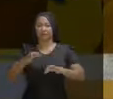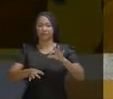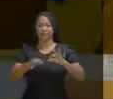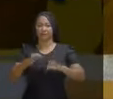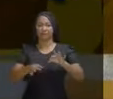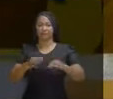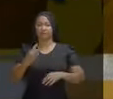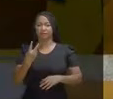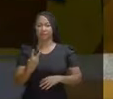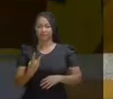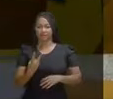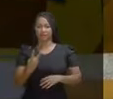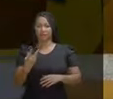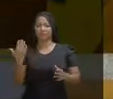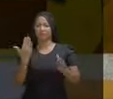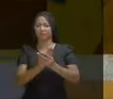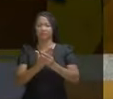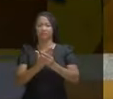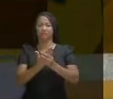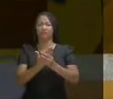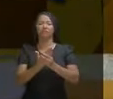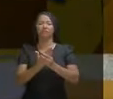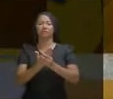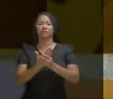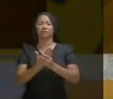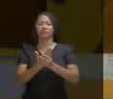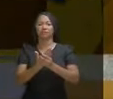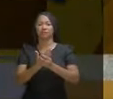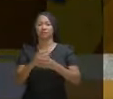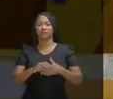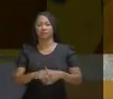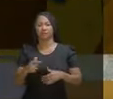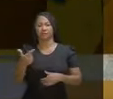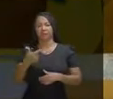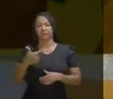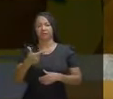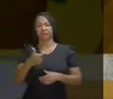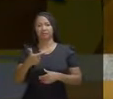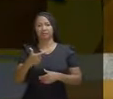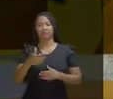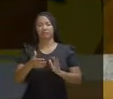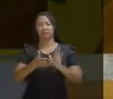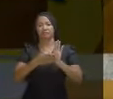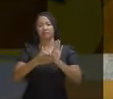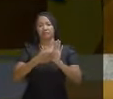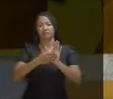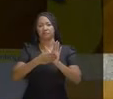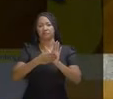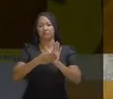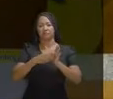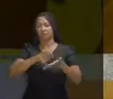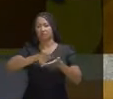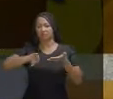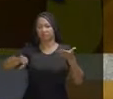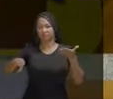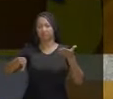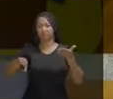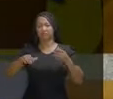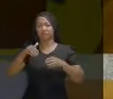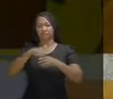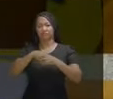julgamentos, 2... Na tela, no canto direito superior, o logo do TRE, no canto direito inferior, janela de Libras com intérprete. Retirar de mesa para